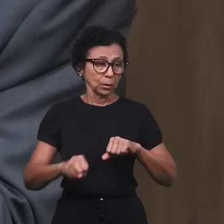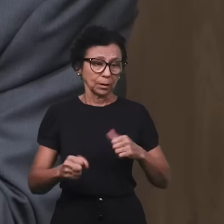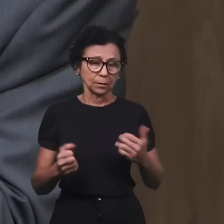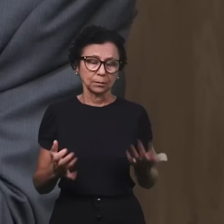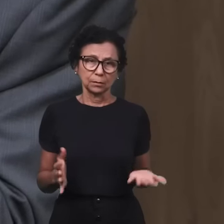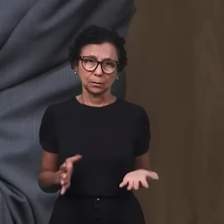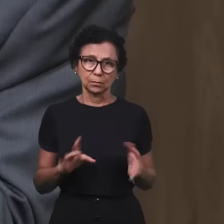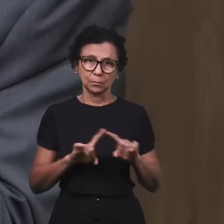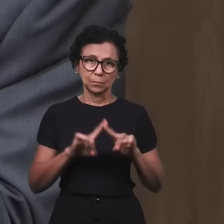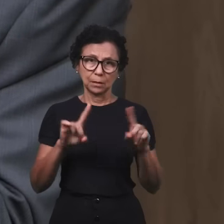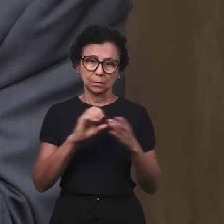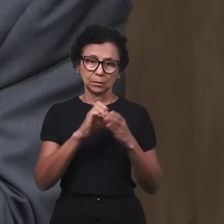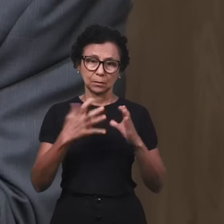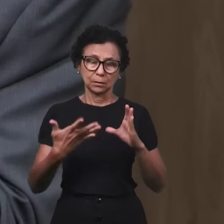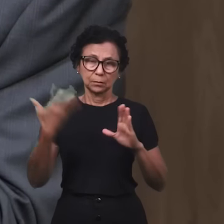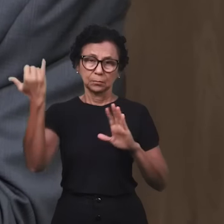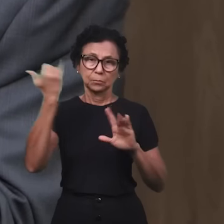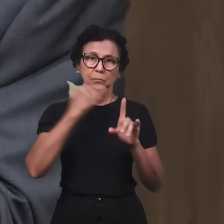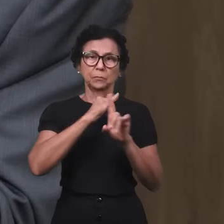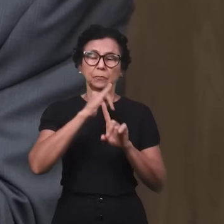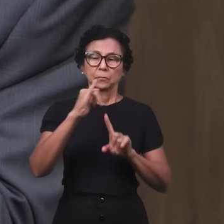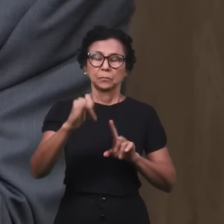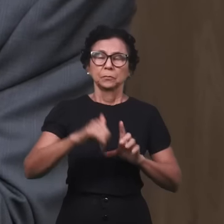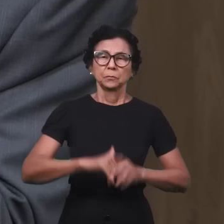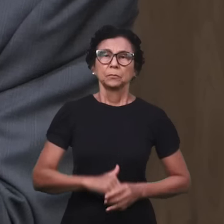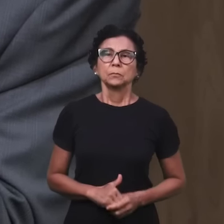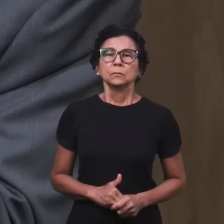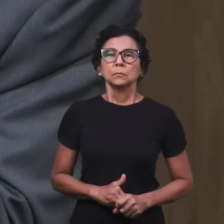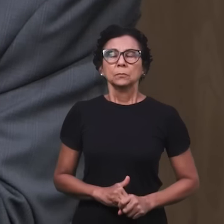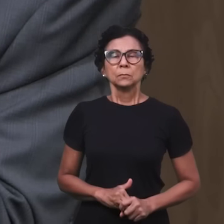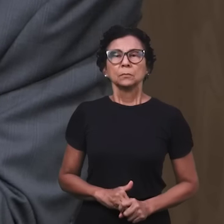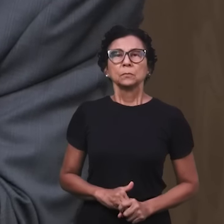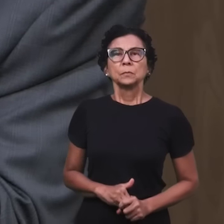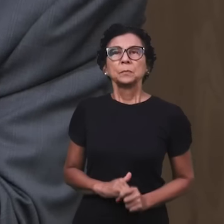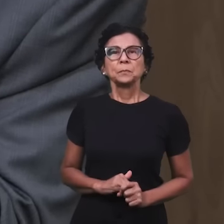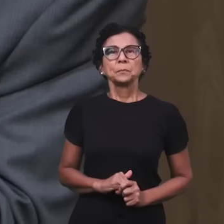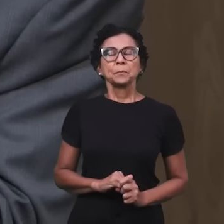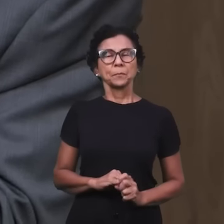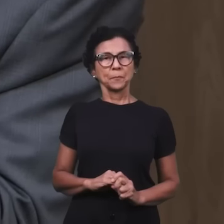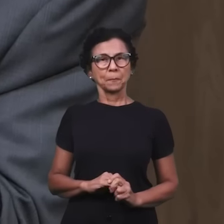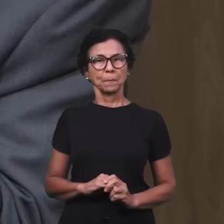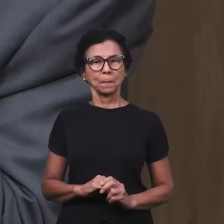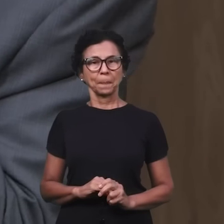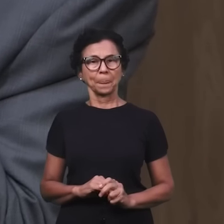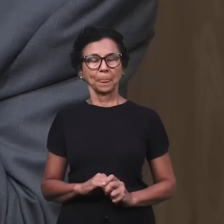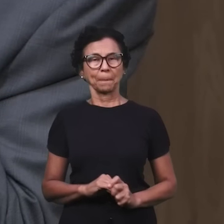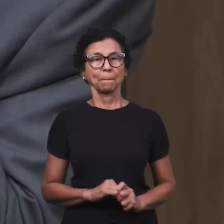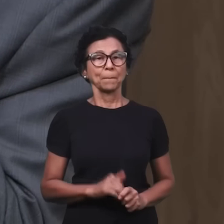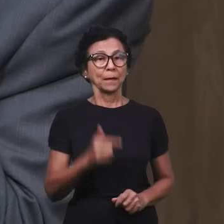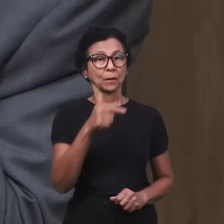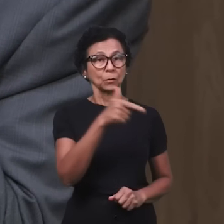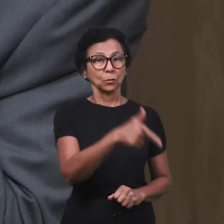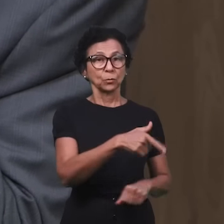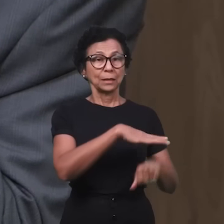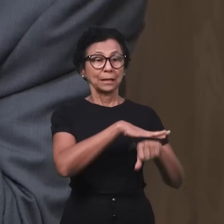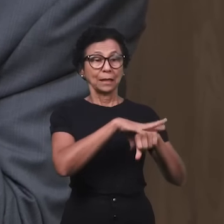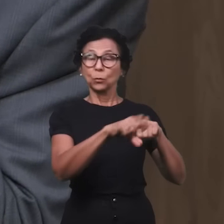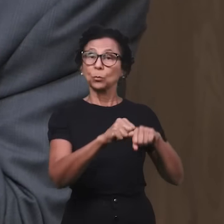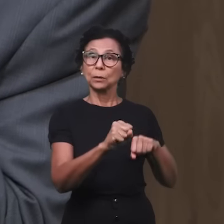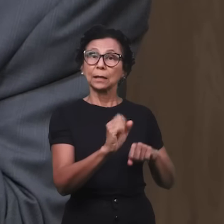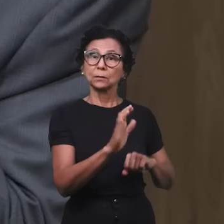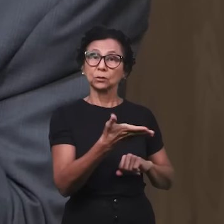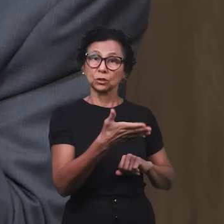caráter profético. Veja, quando Naamã recebe o benefício da cura,